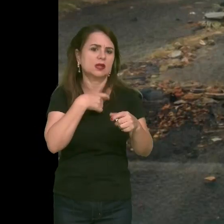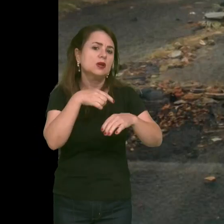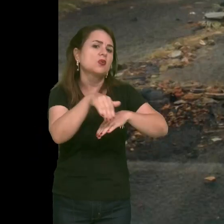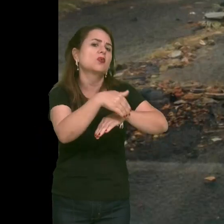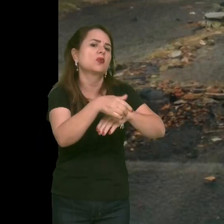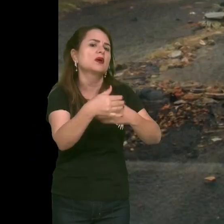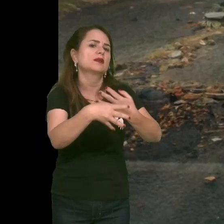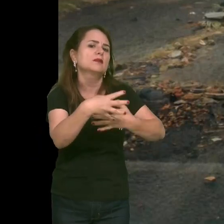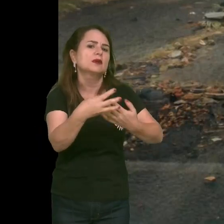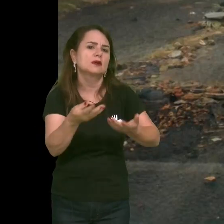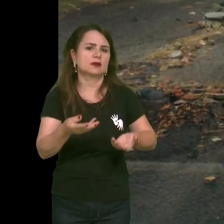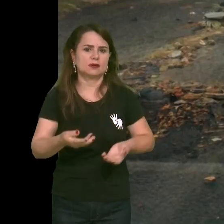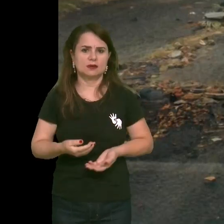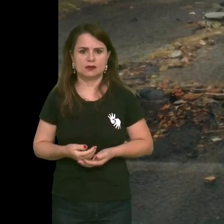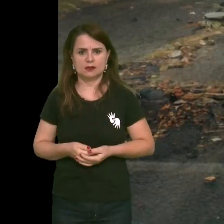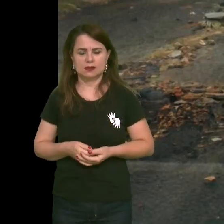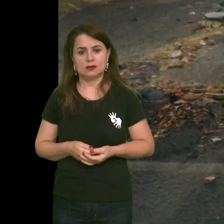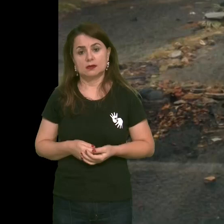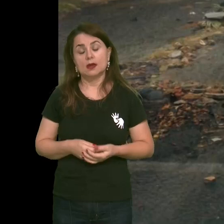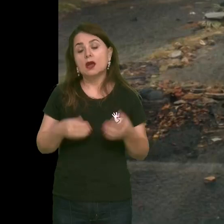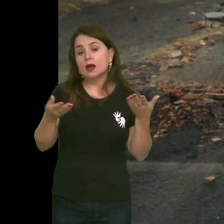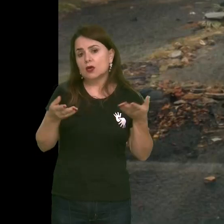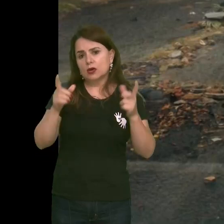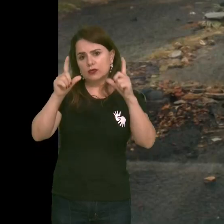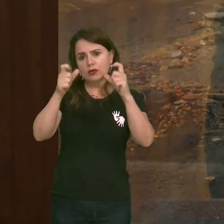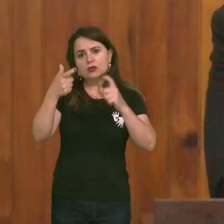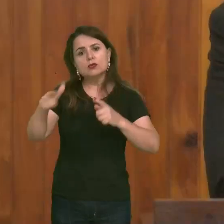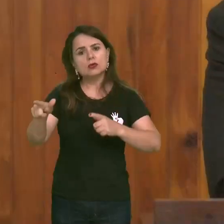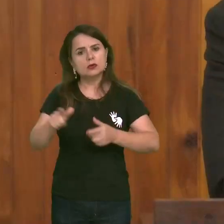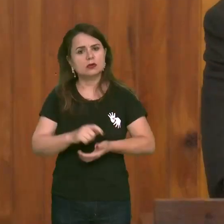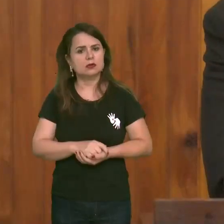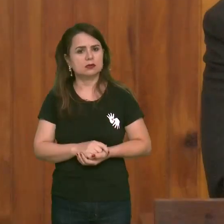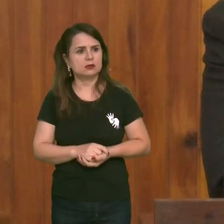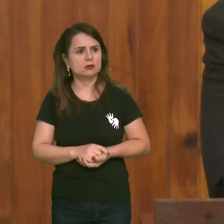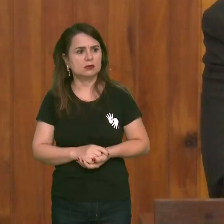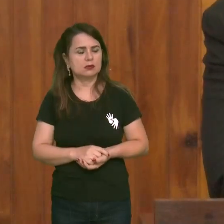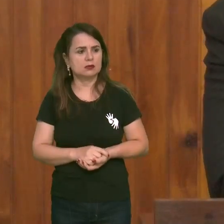buraco próxima foto por gentileza